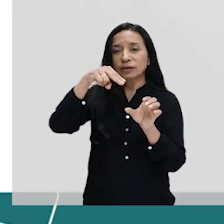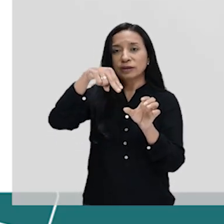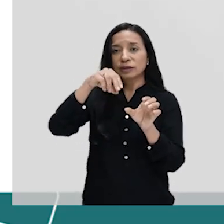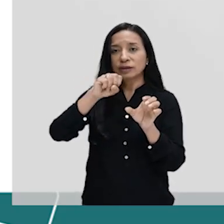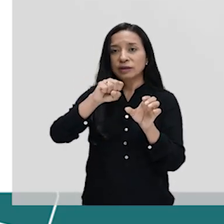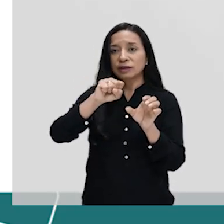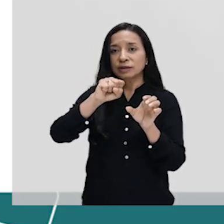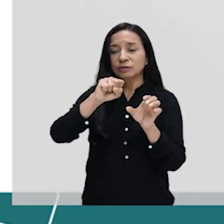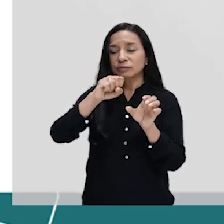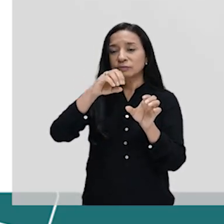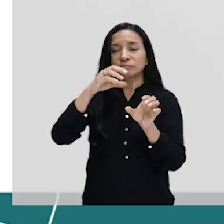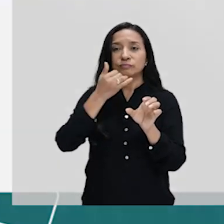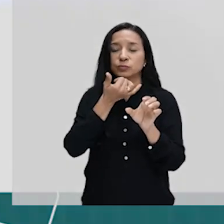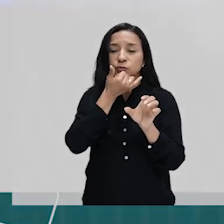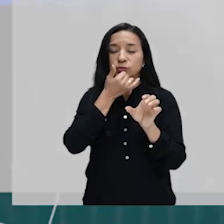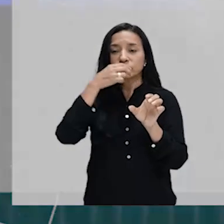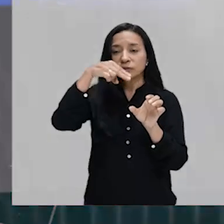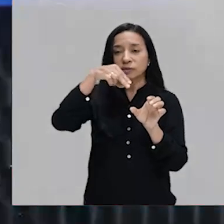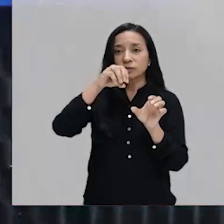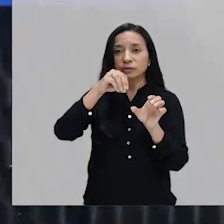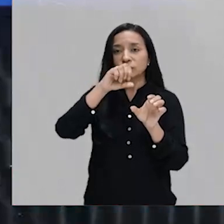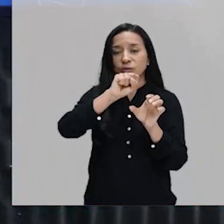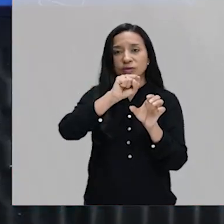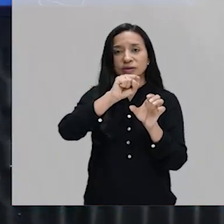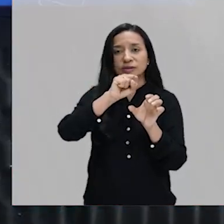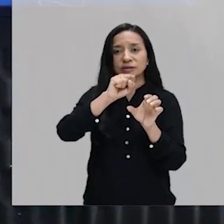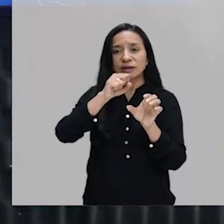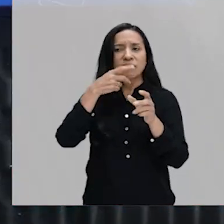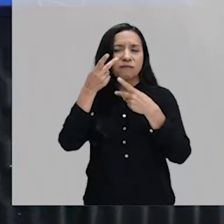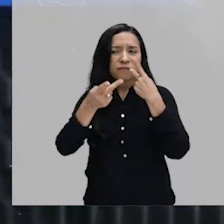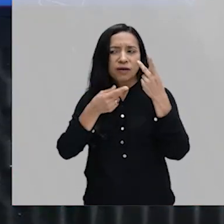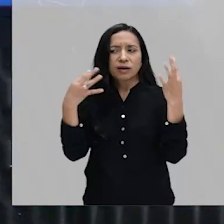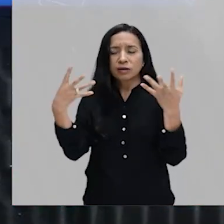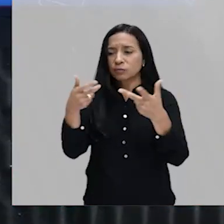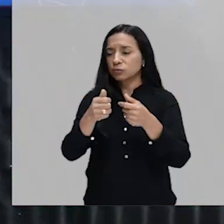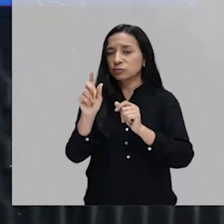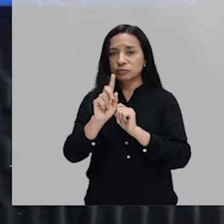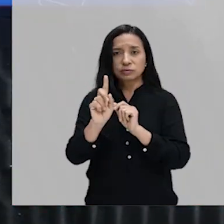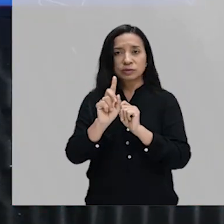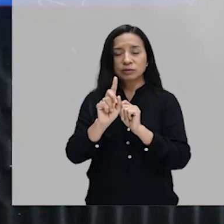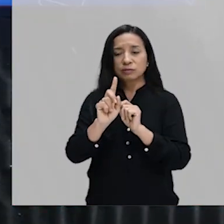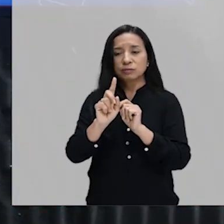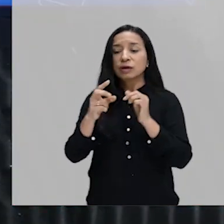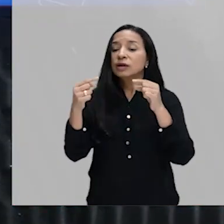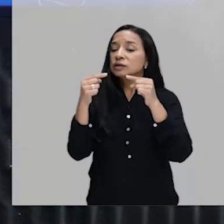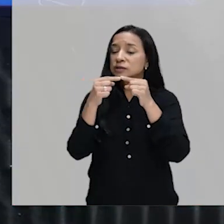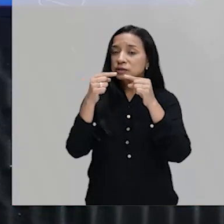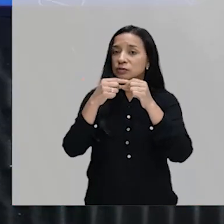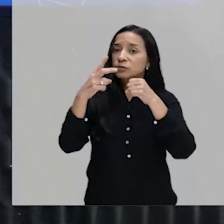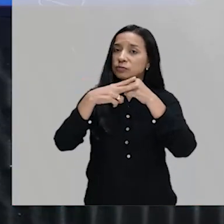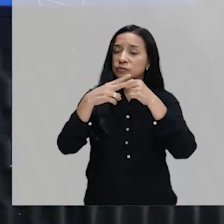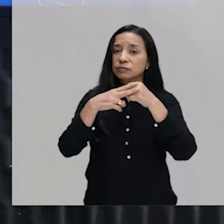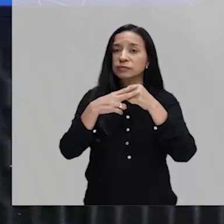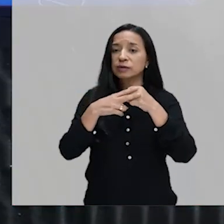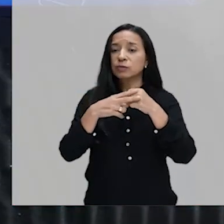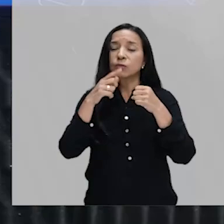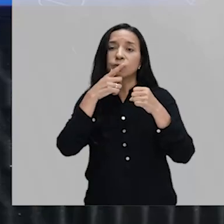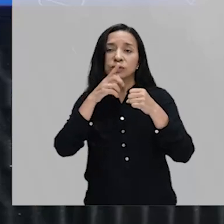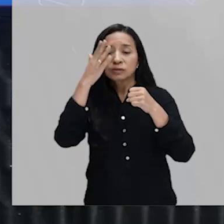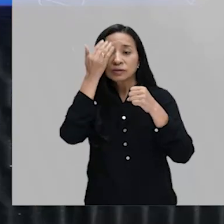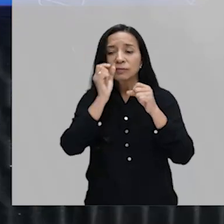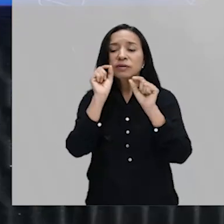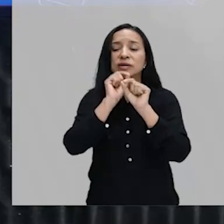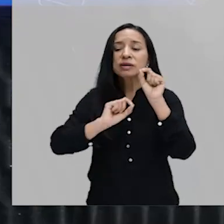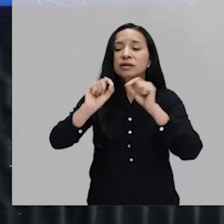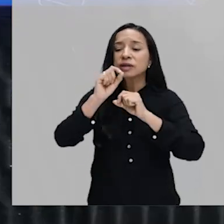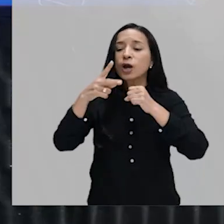certo. Então, pela desinência do verbo, eu consigo identificar quem é aí esse pronome pessoal que eu devo utilizar,